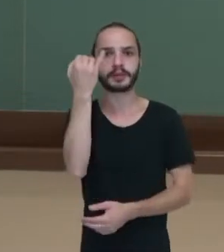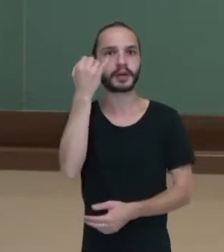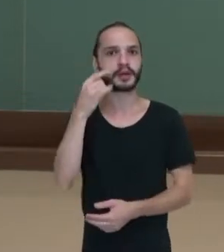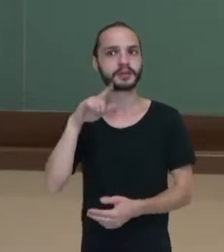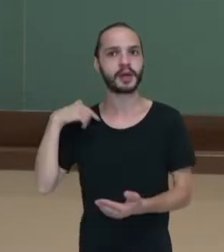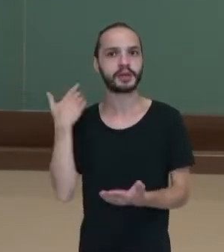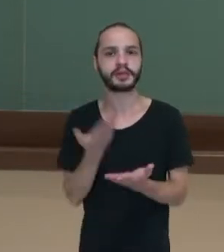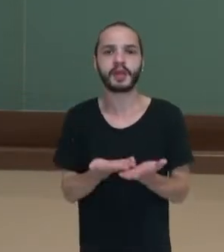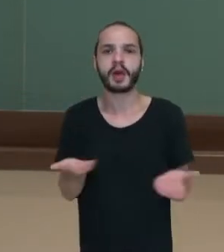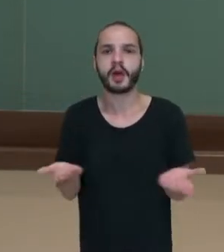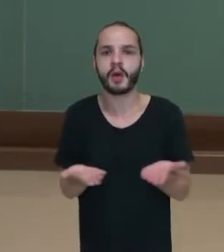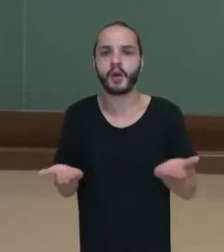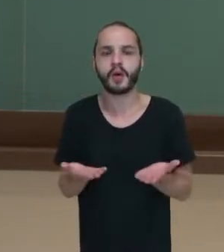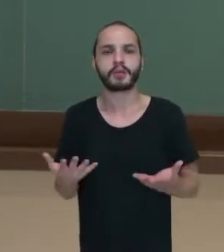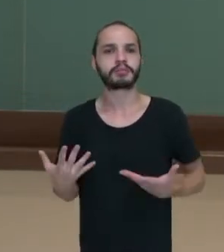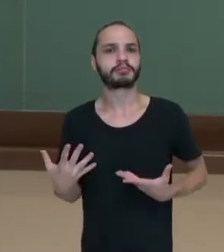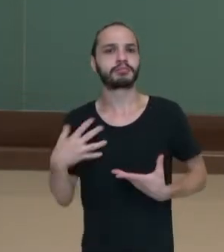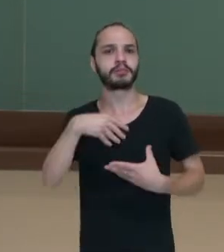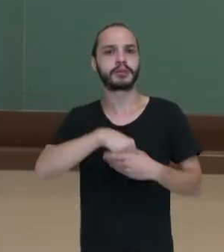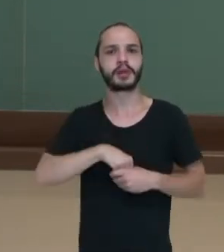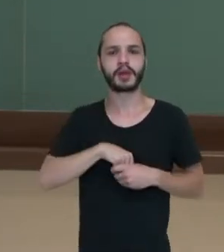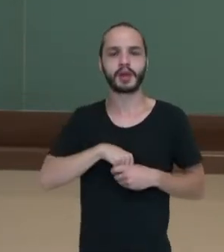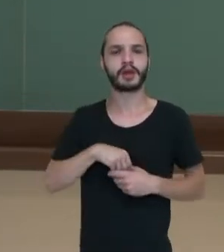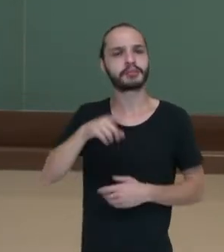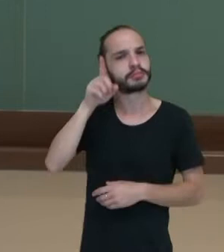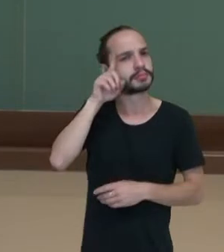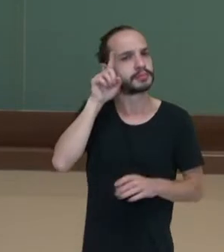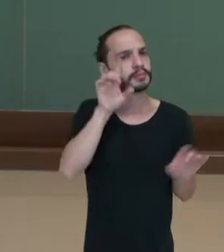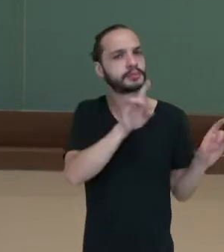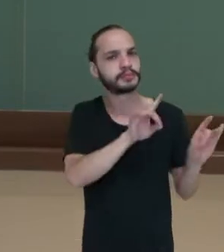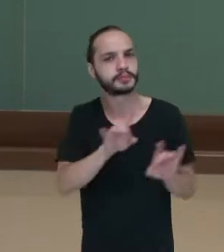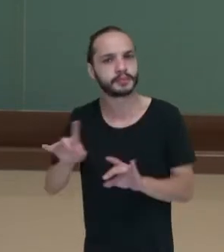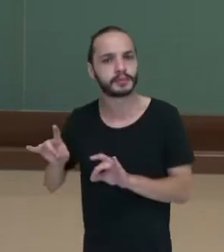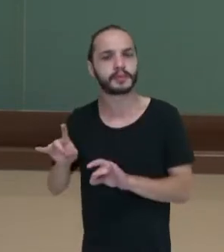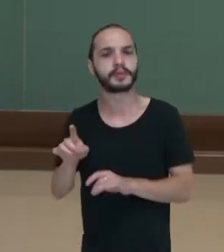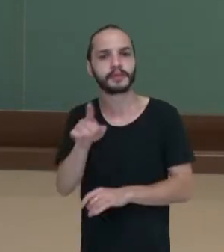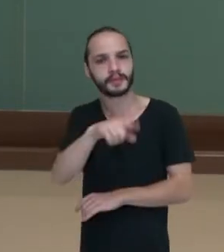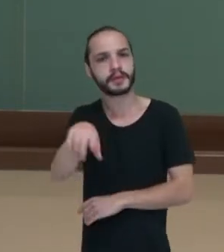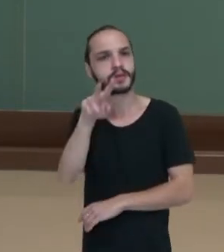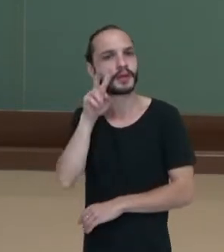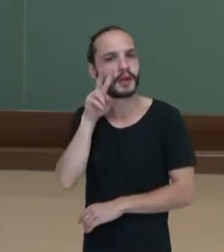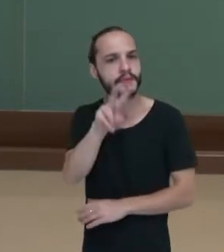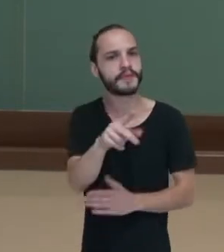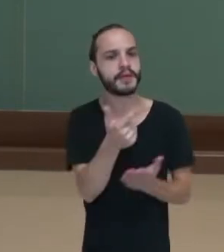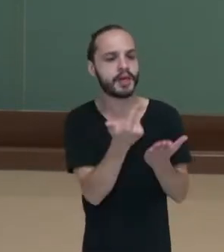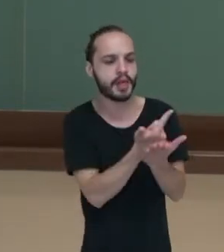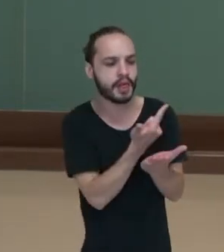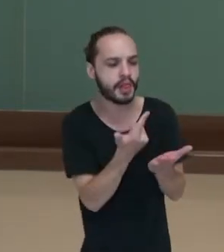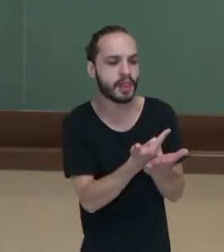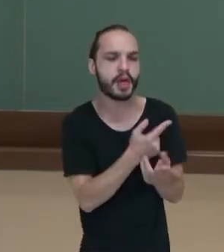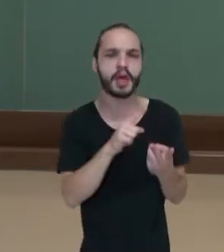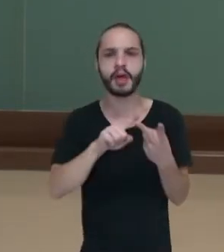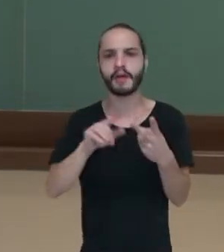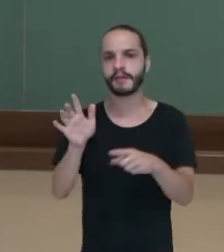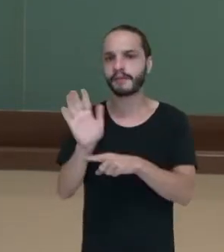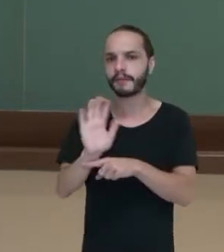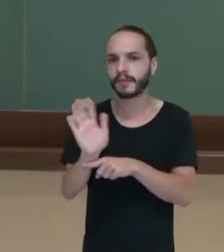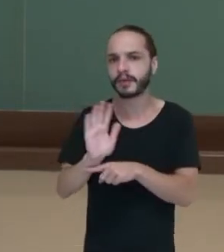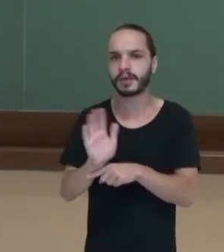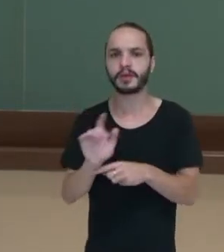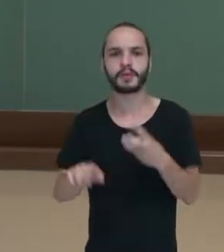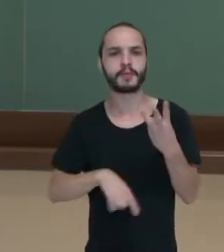né? Como que faz parte do nosso cotidiano. Vocês veem isso em livros, em filmes,